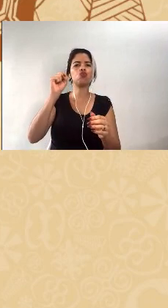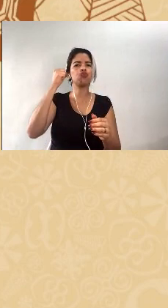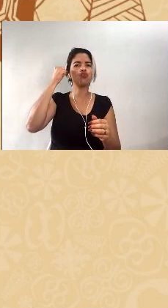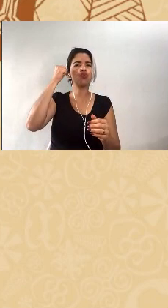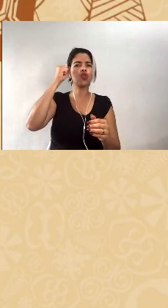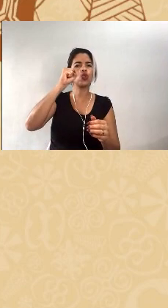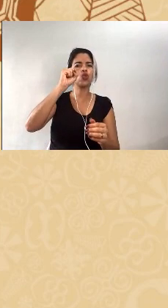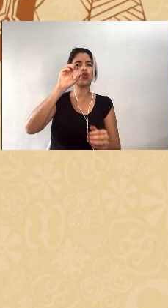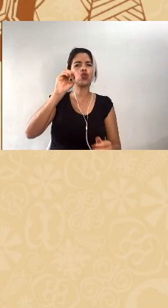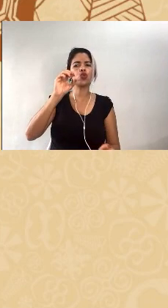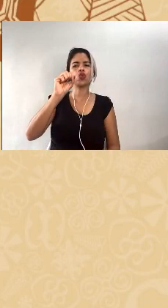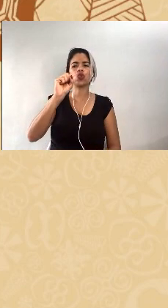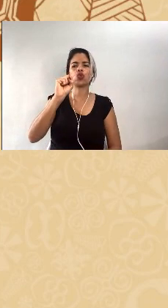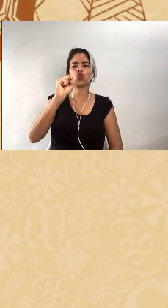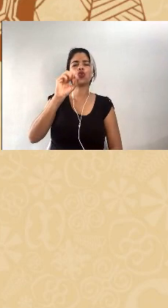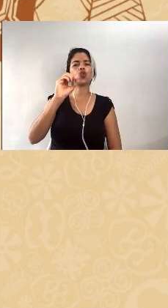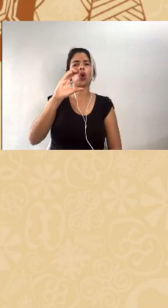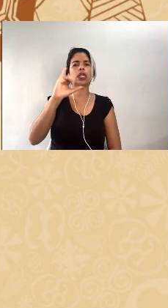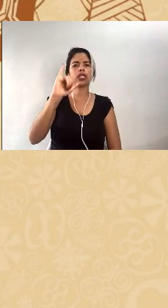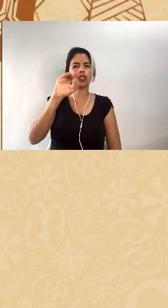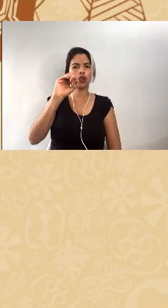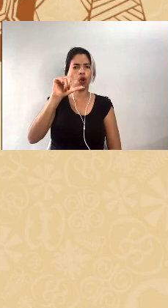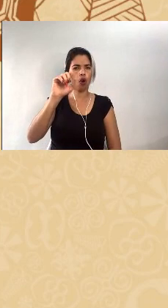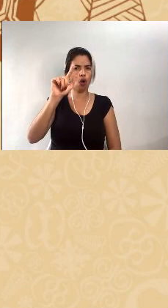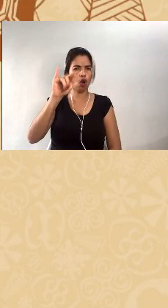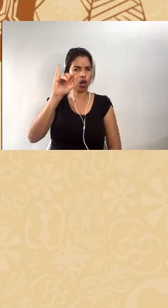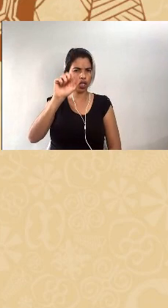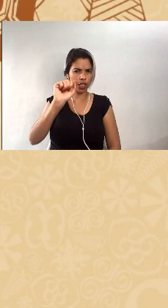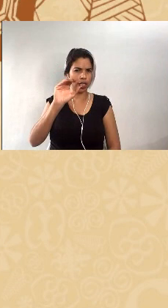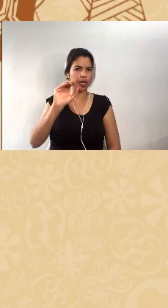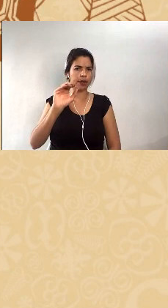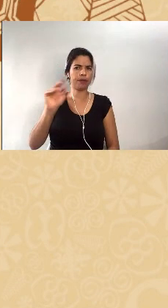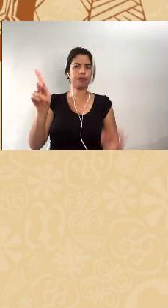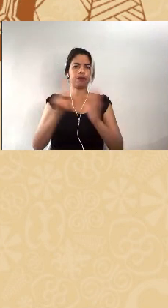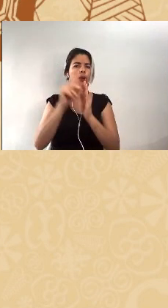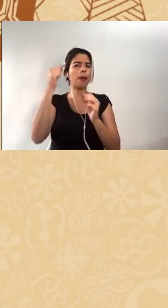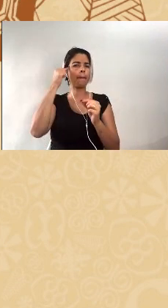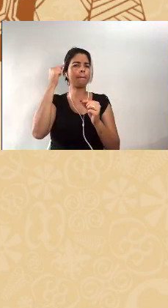ou mesmo da ciência política, que vai muitas vezes focar muito